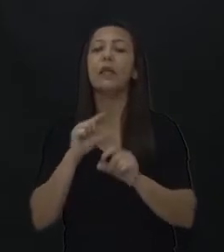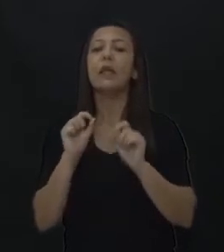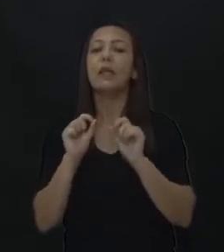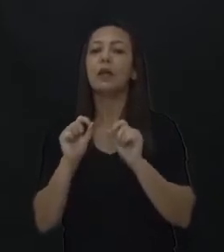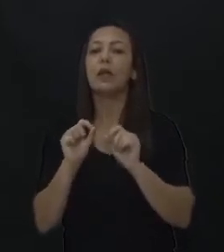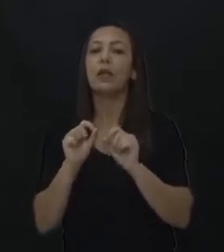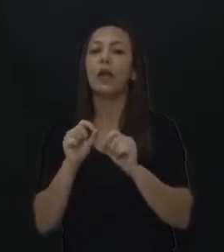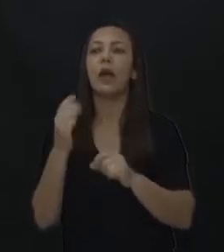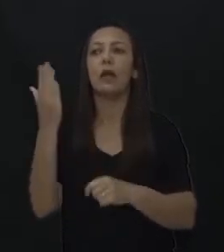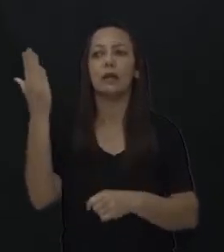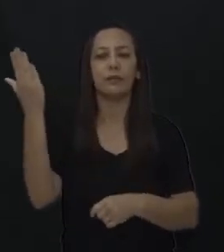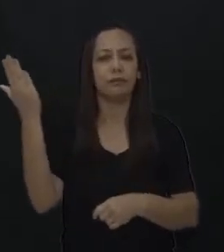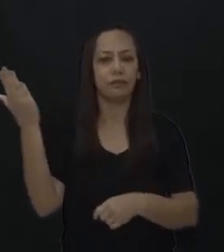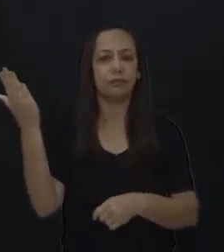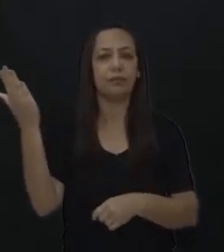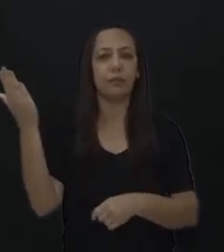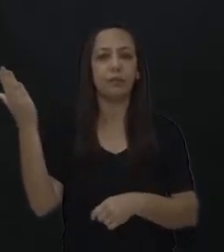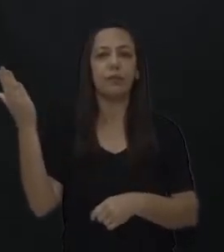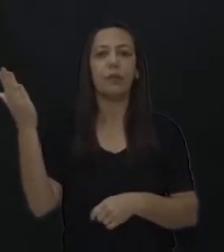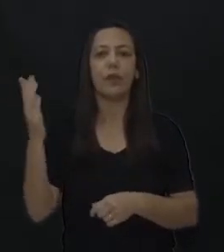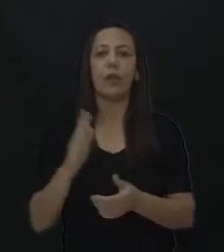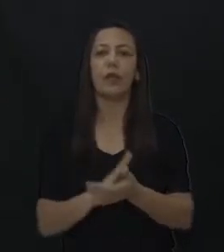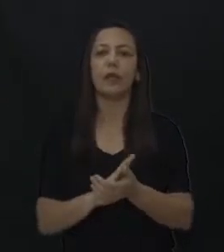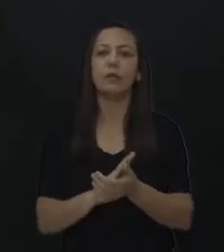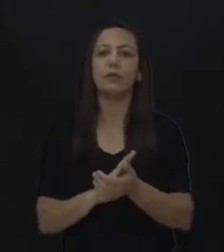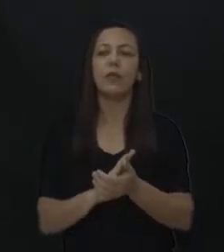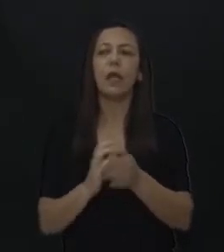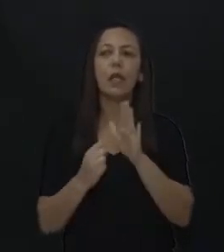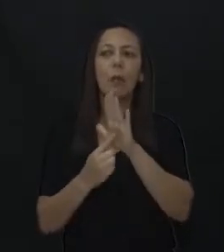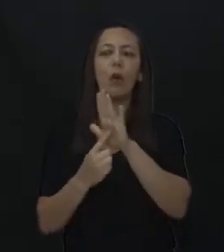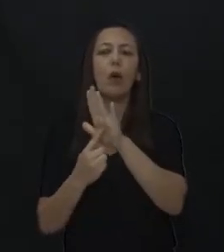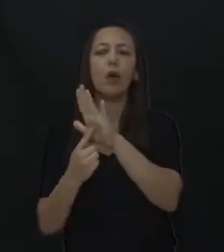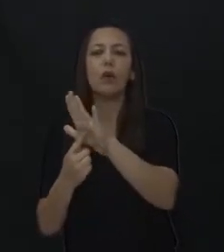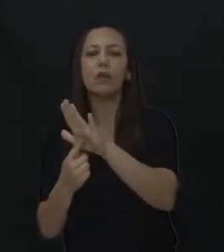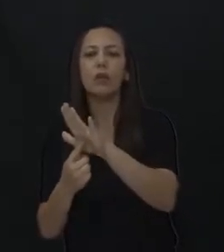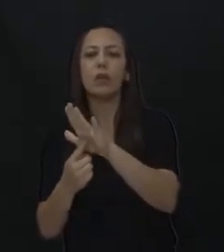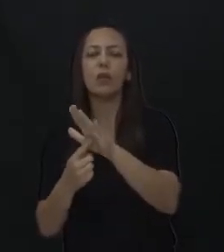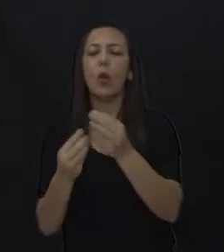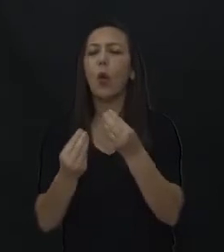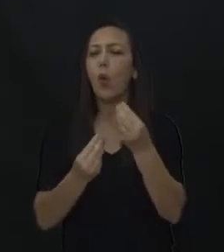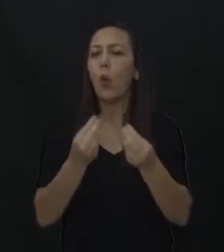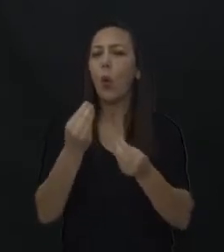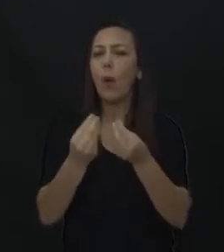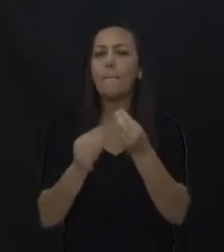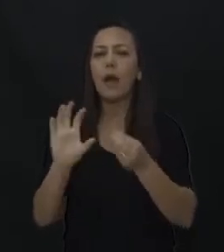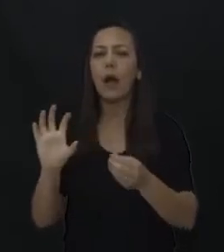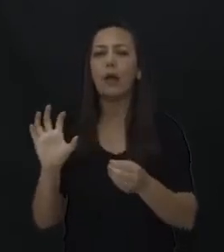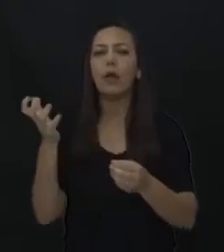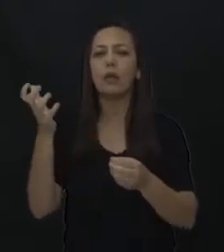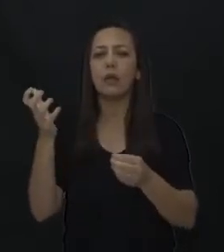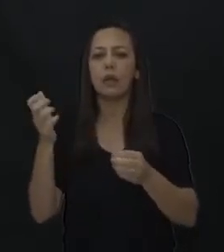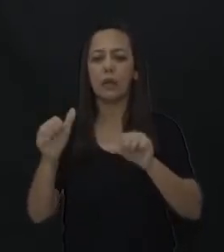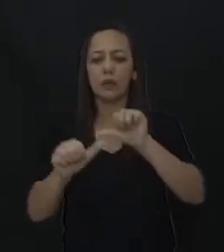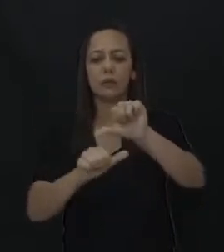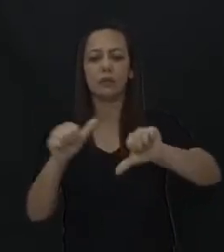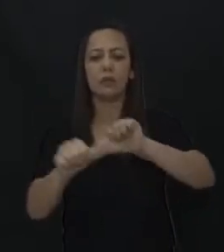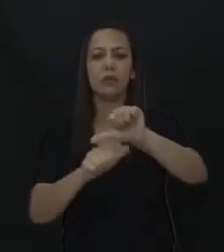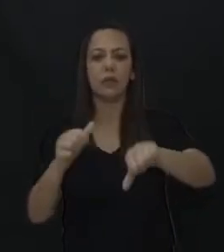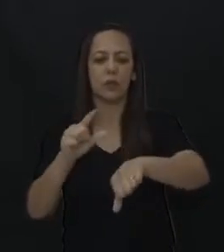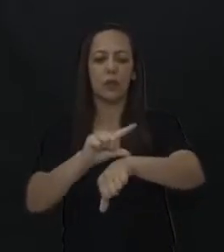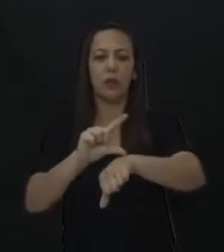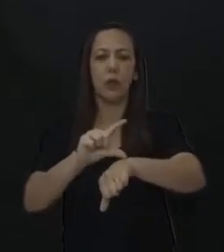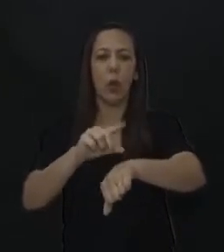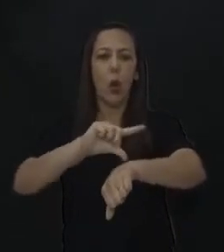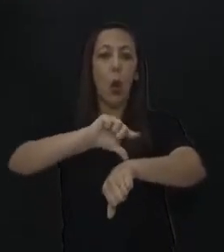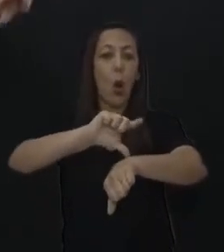aqui nesse quadro aqui do lado, eu coloquei para você, uma pequena relação de como se dará essa transformação entre